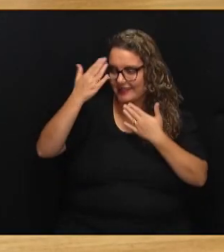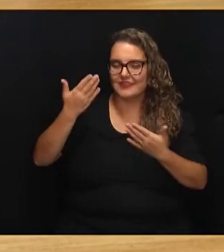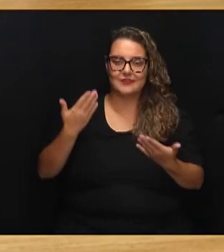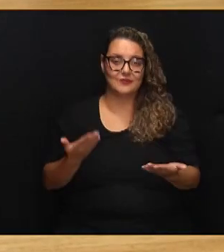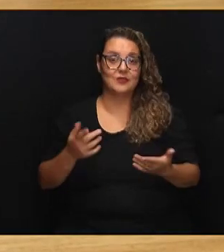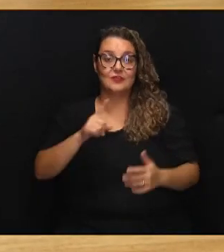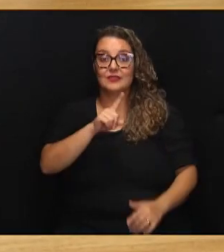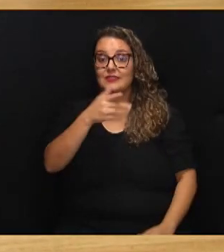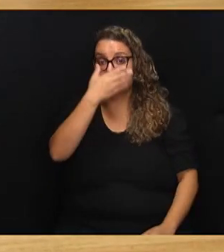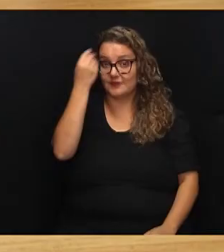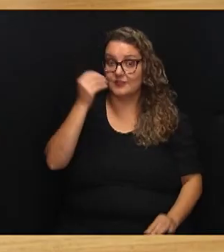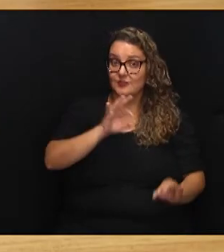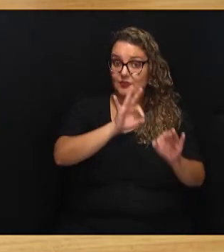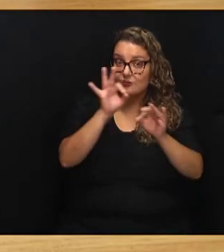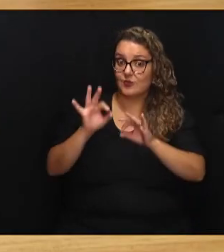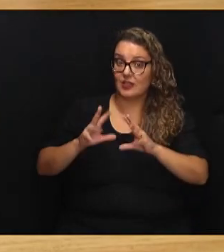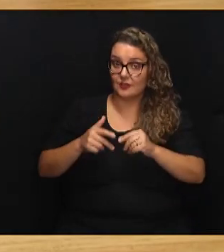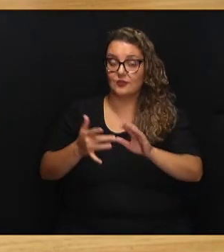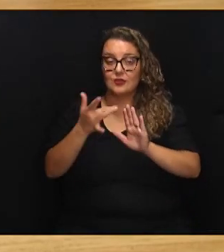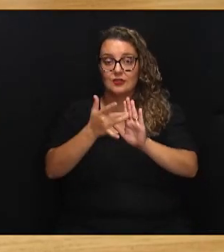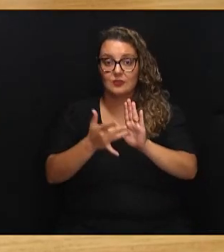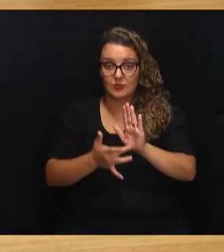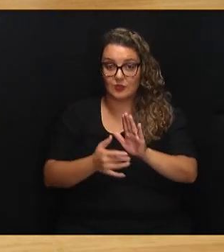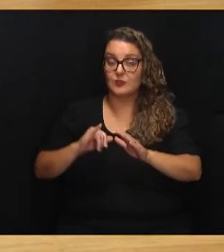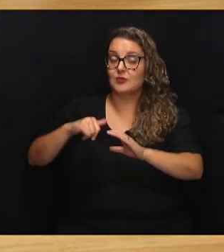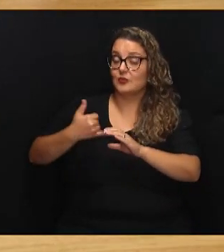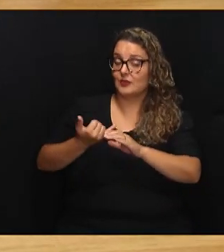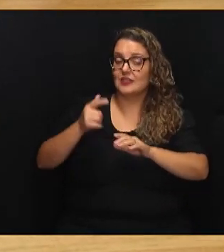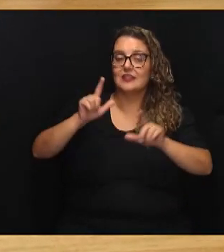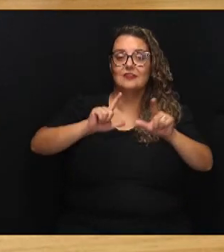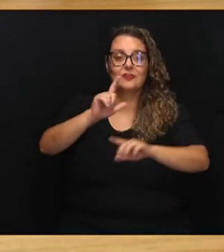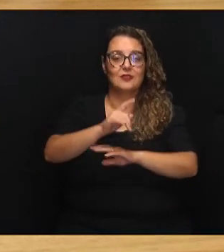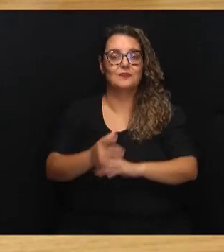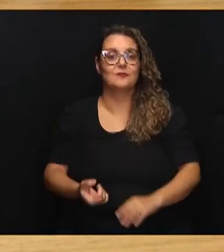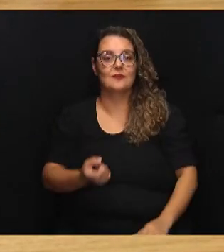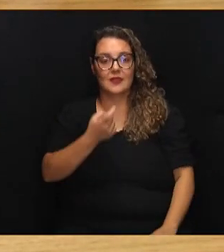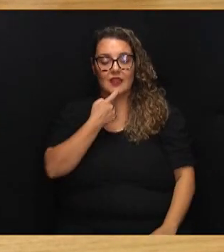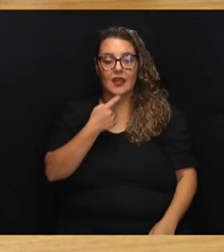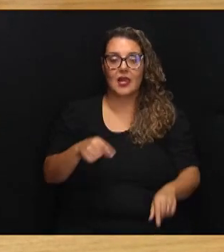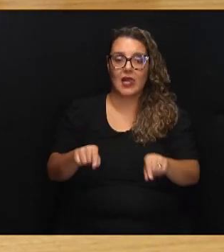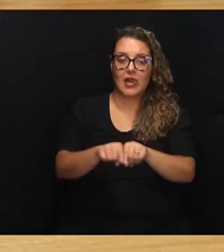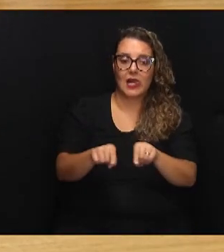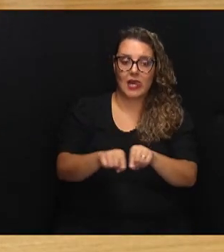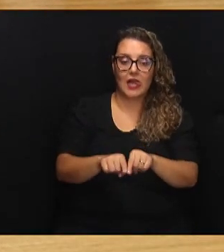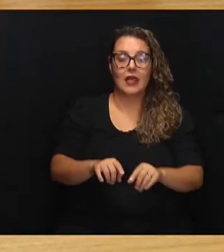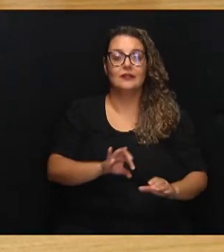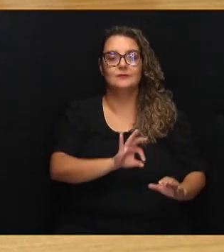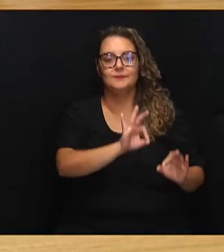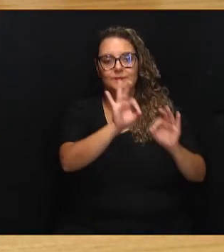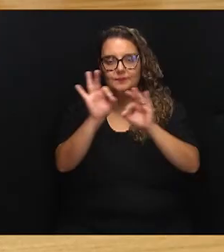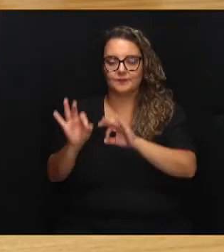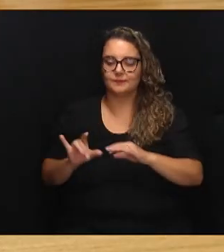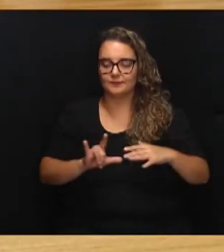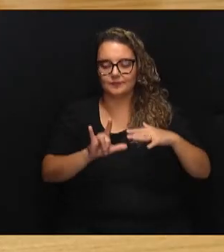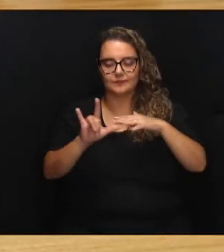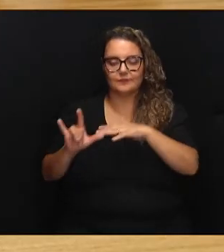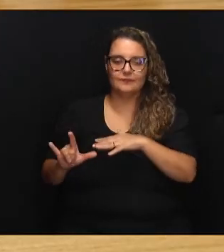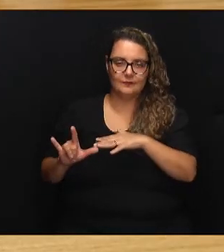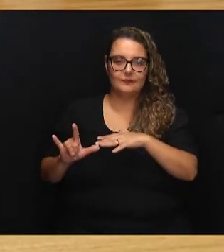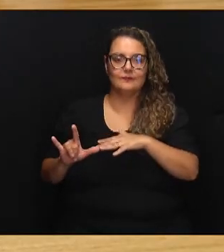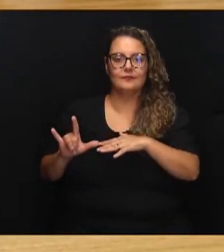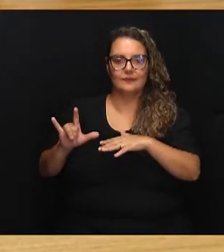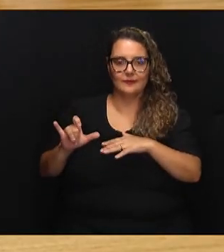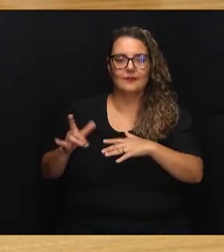não se esqueçam de acompanhar toda a programação no YouTube, TV Câmara Campinas, e também de nos seguir nas redes sociais, no Instagram e